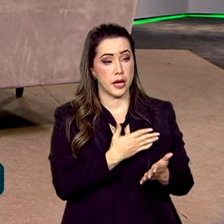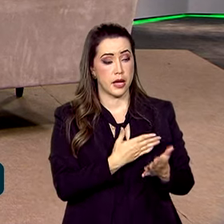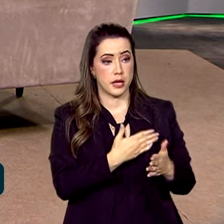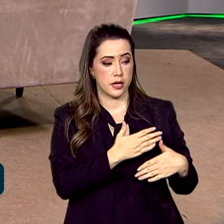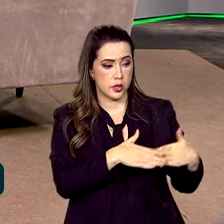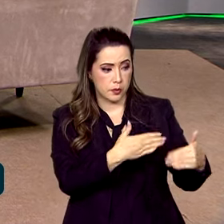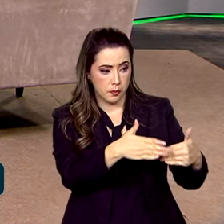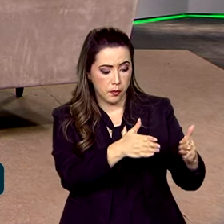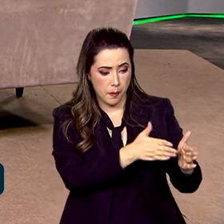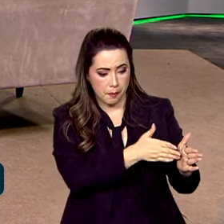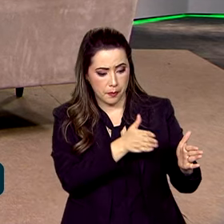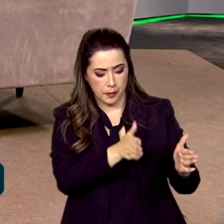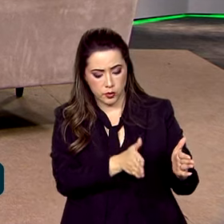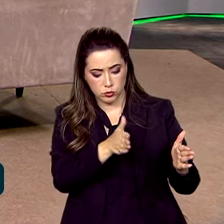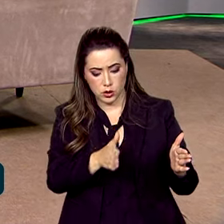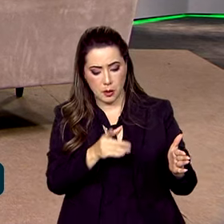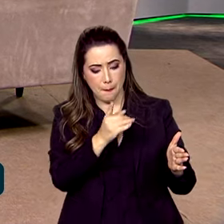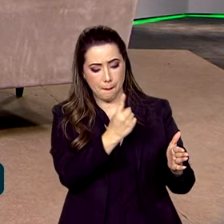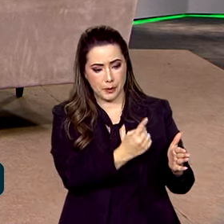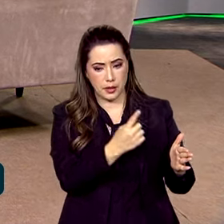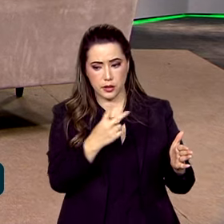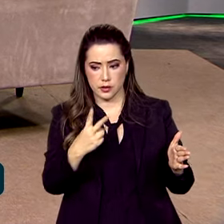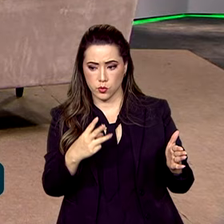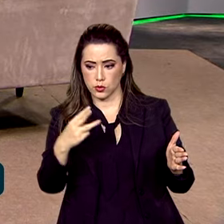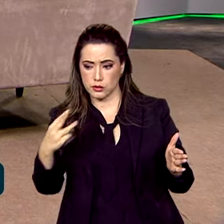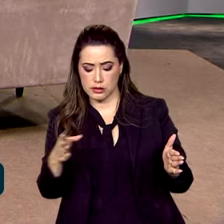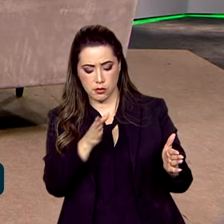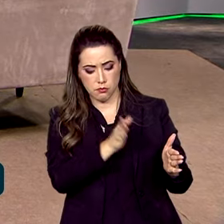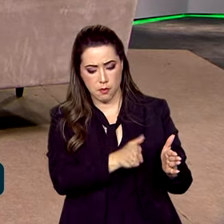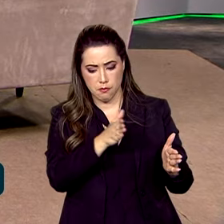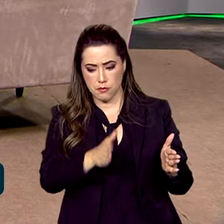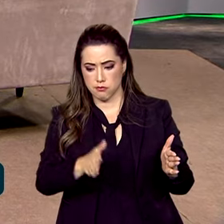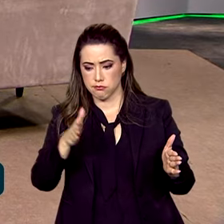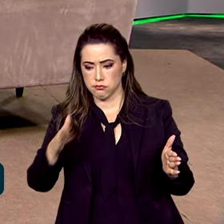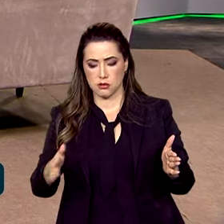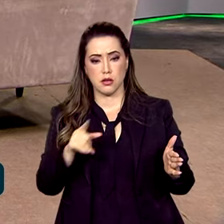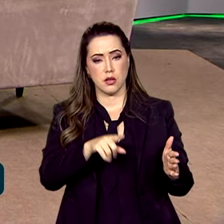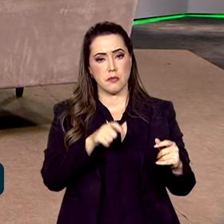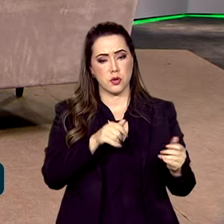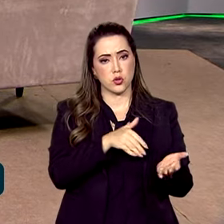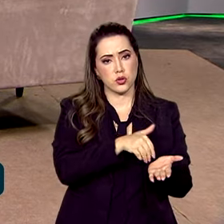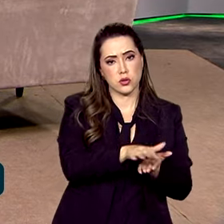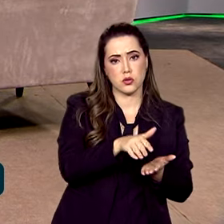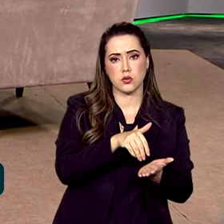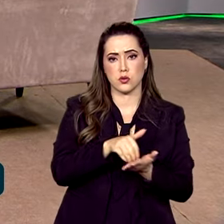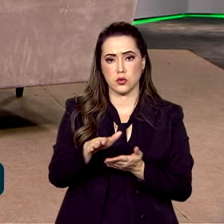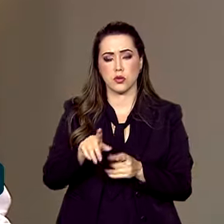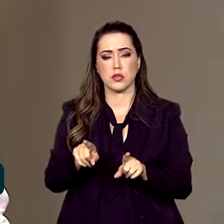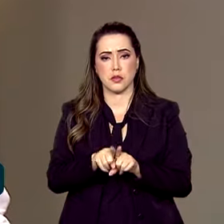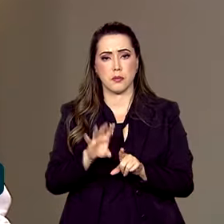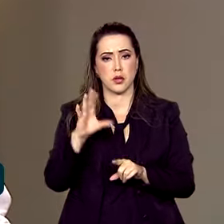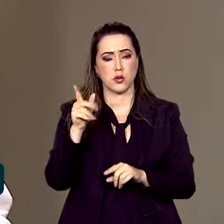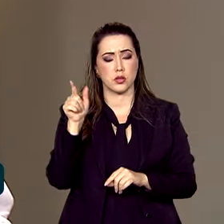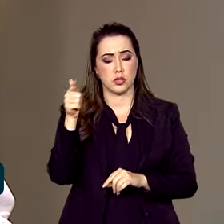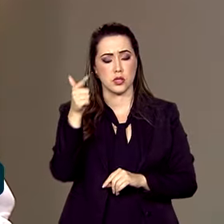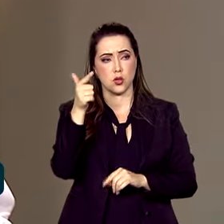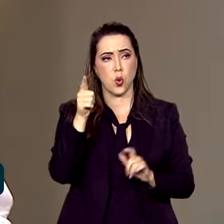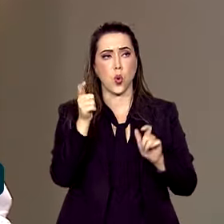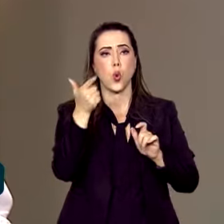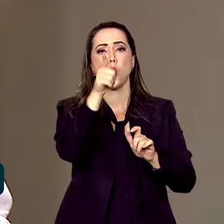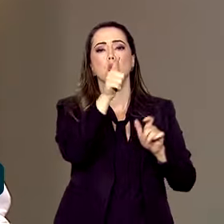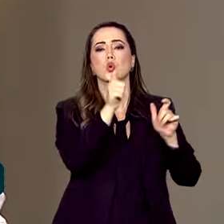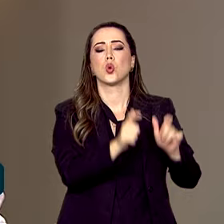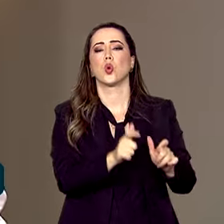ele tem a primeira, a segunda, a terceira fase, e aí a gente pode citar talvez uma desintrusão que aconteceu também no Pará, né, do Alto Rio